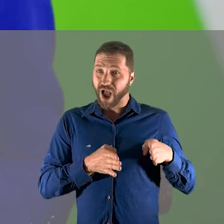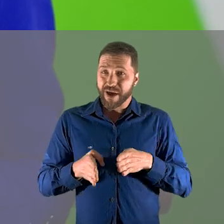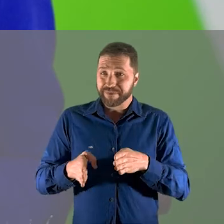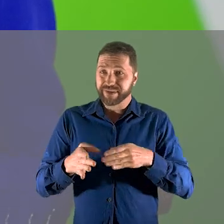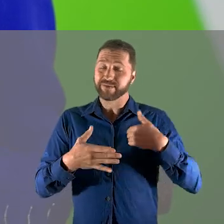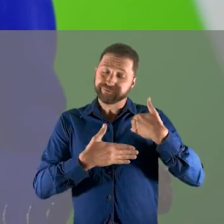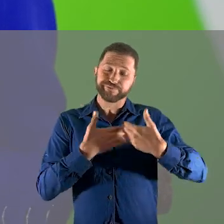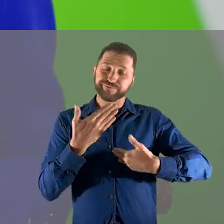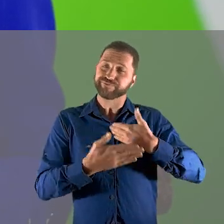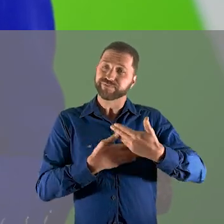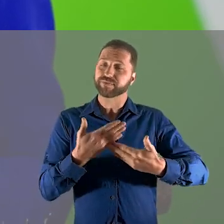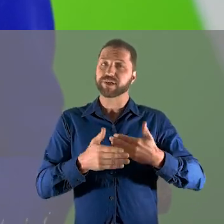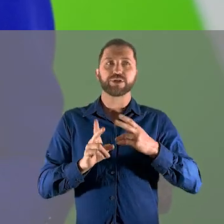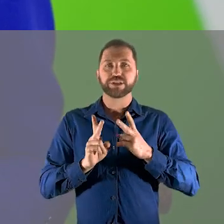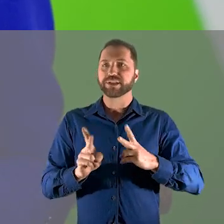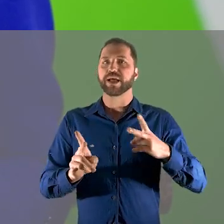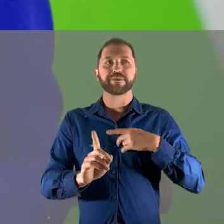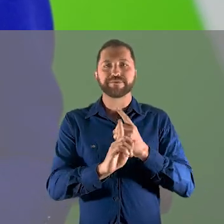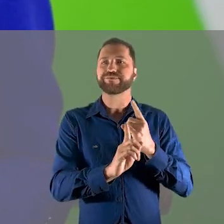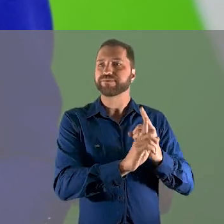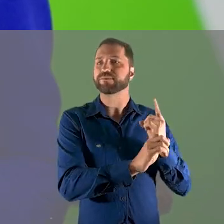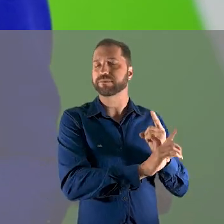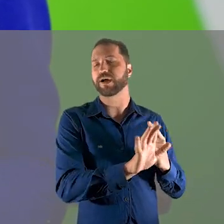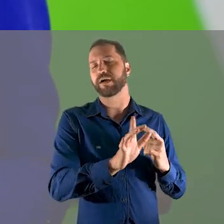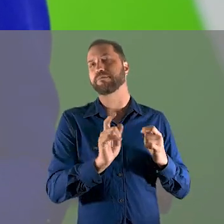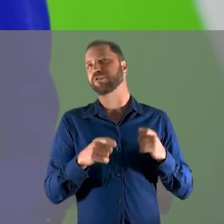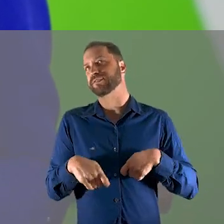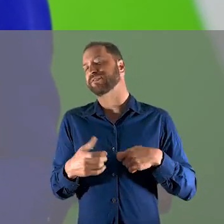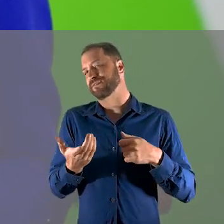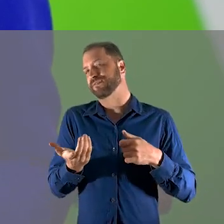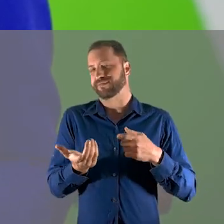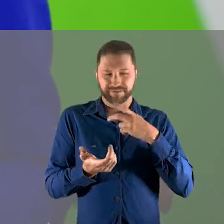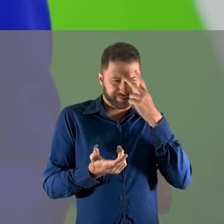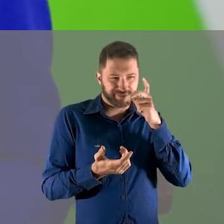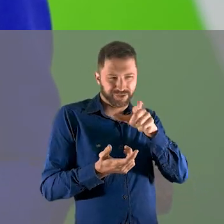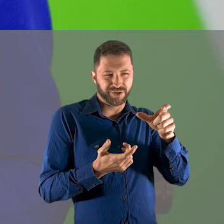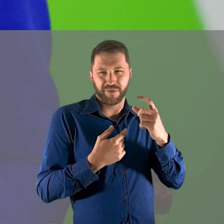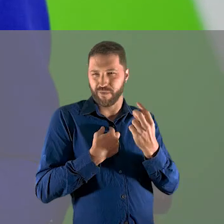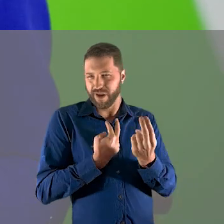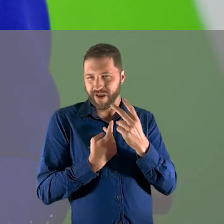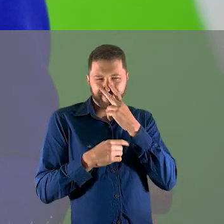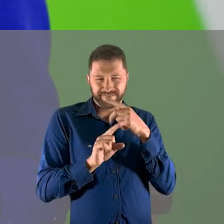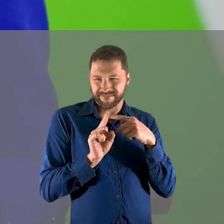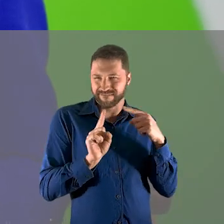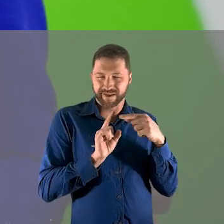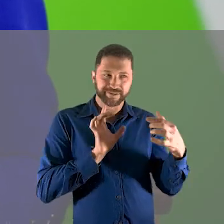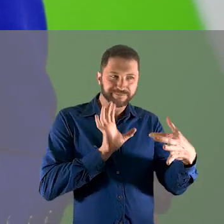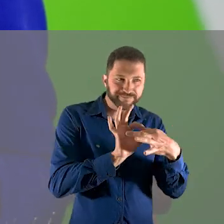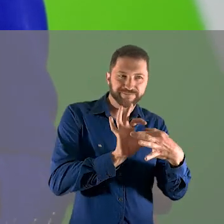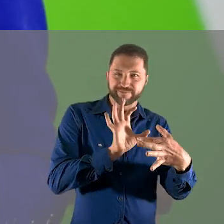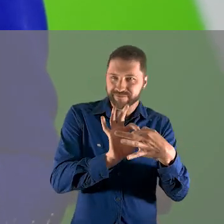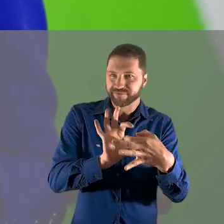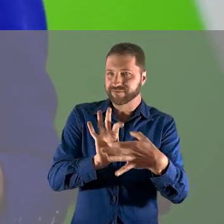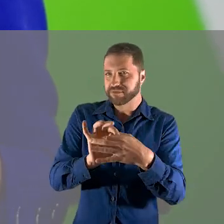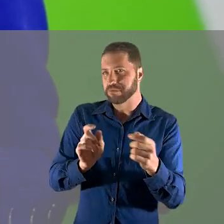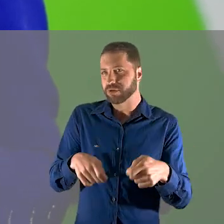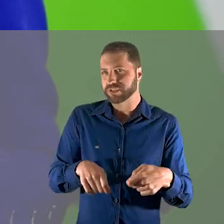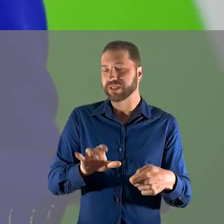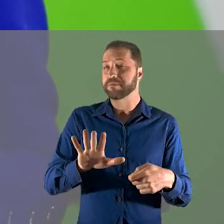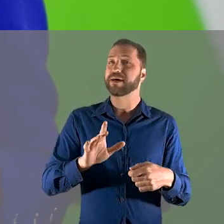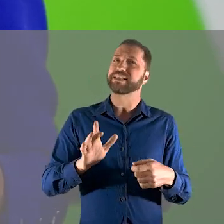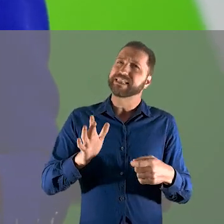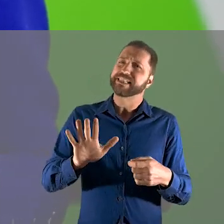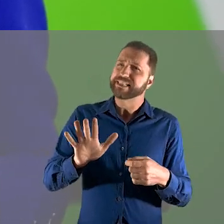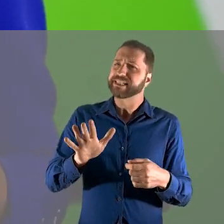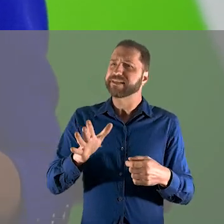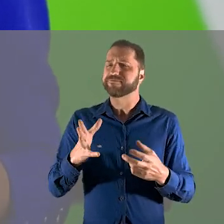antes na minha trajetória eu não encontrei quem não fosse talvez porque eu me conecto né com